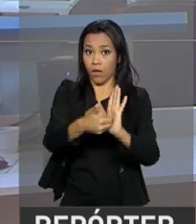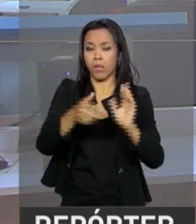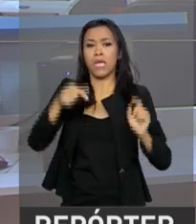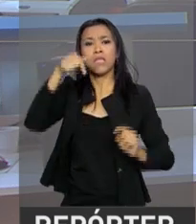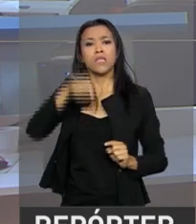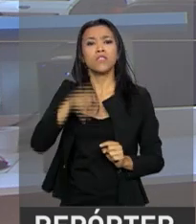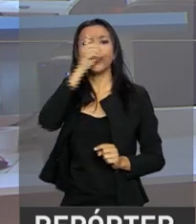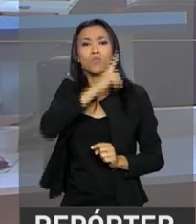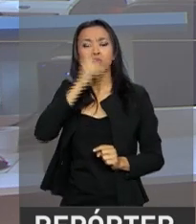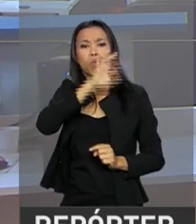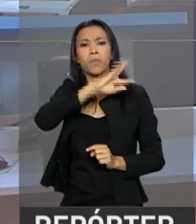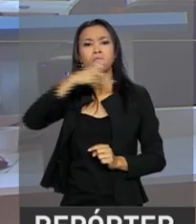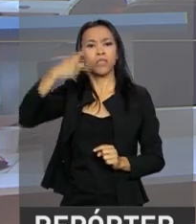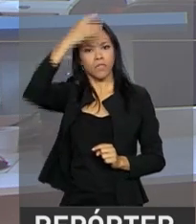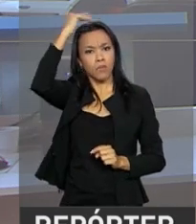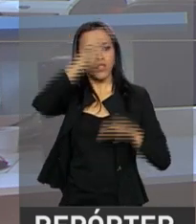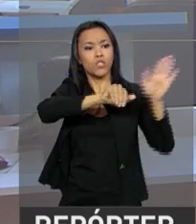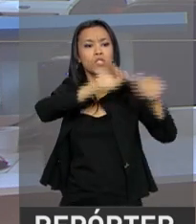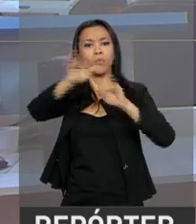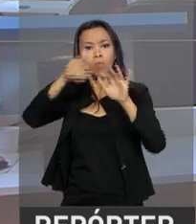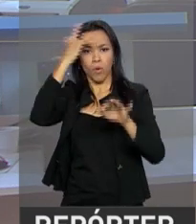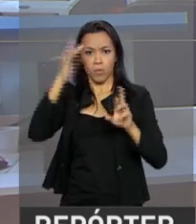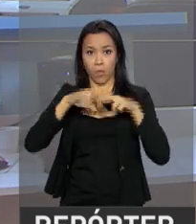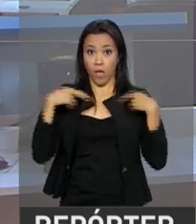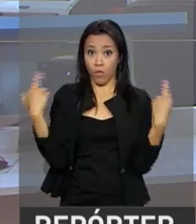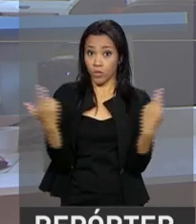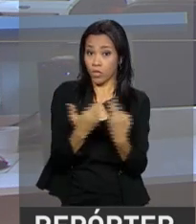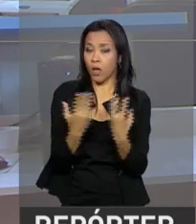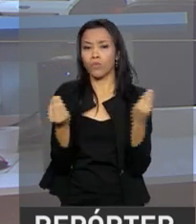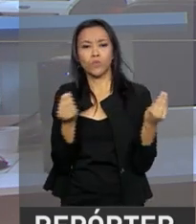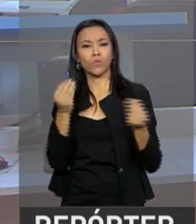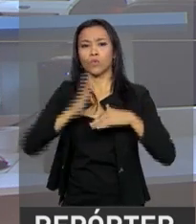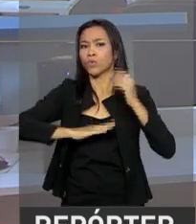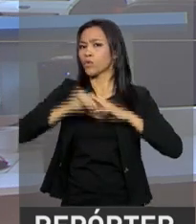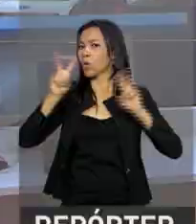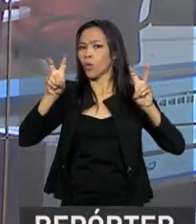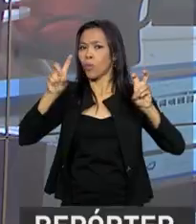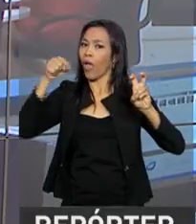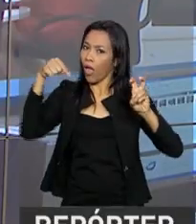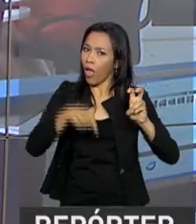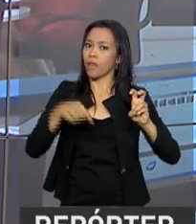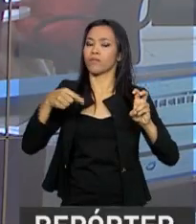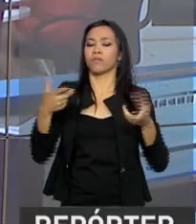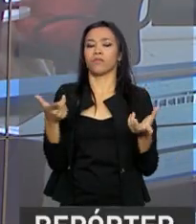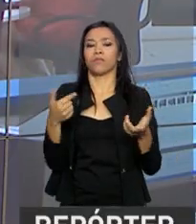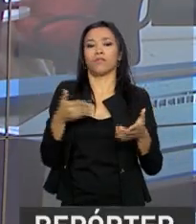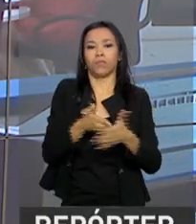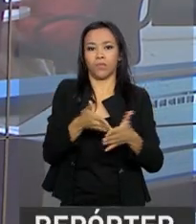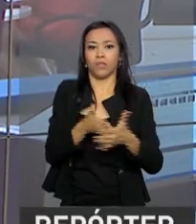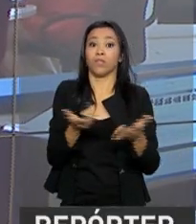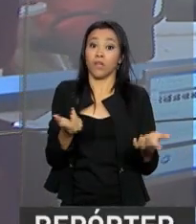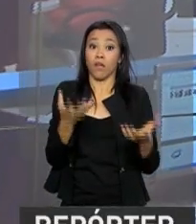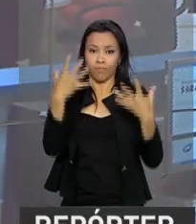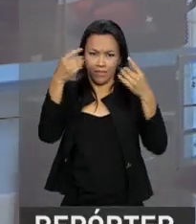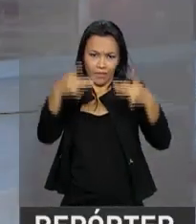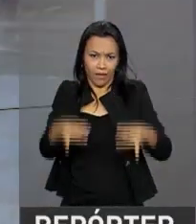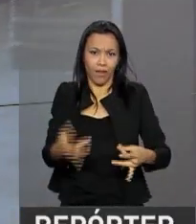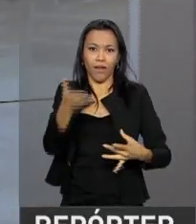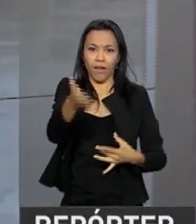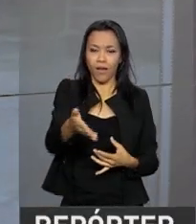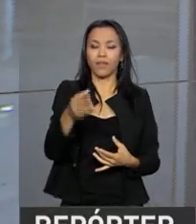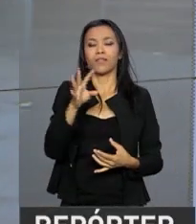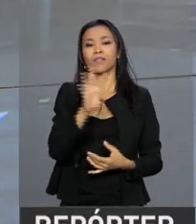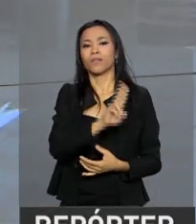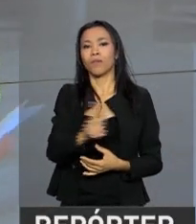presidente Michel Temer reuniu a base aliada em um jantar para conversar sobre o assunto. A repórter Thaísa Dias traz os detalhes para a gente ao